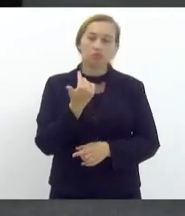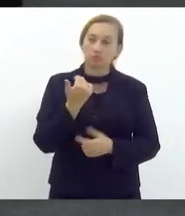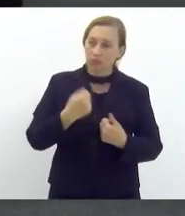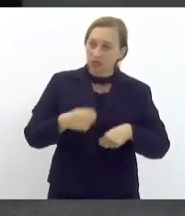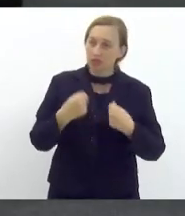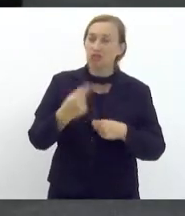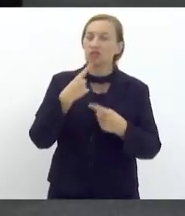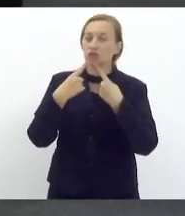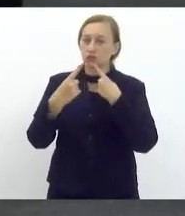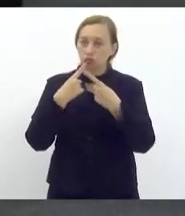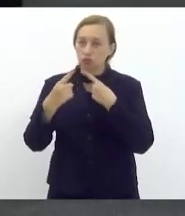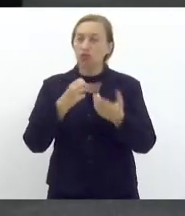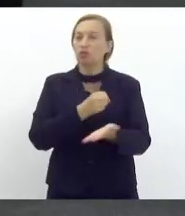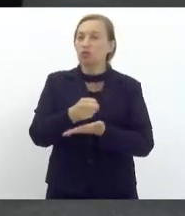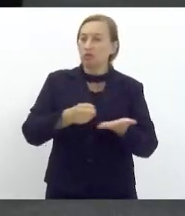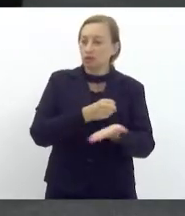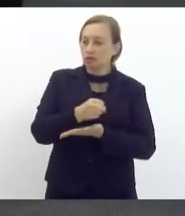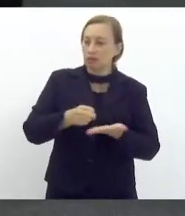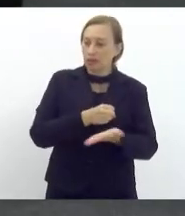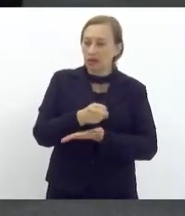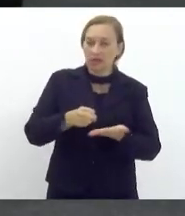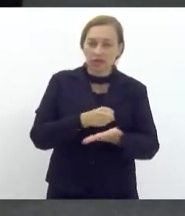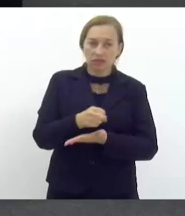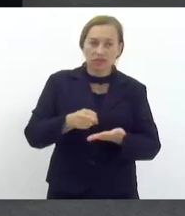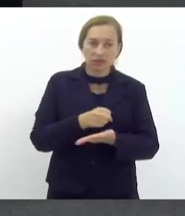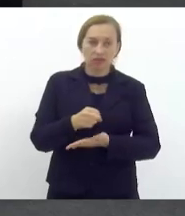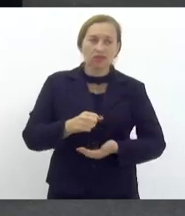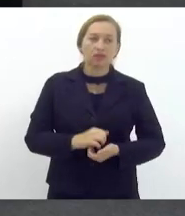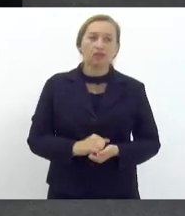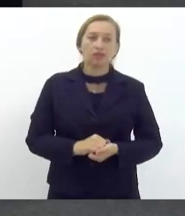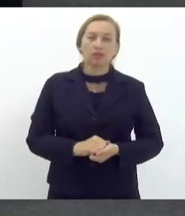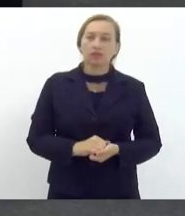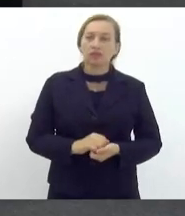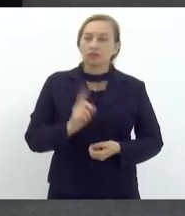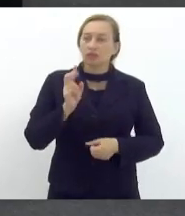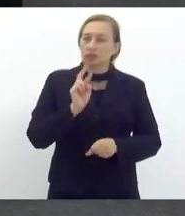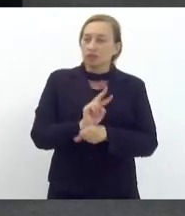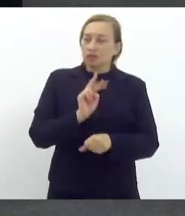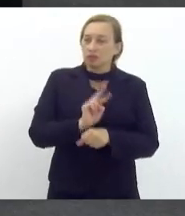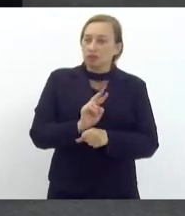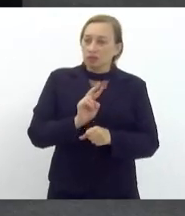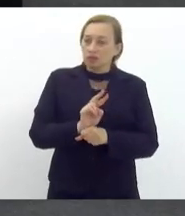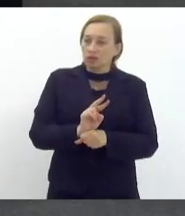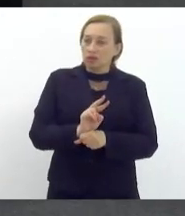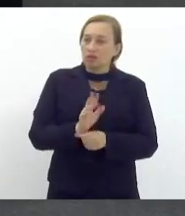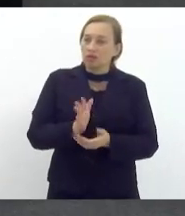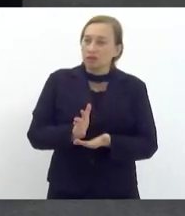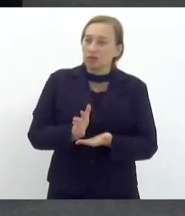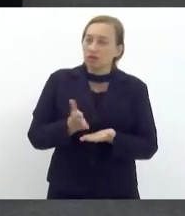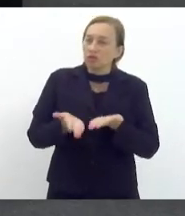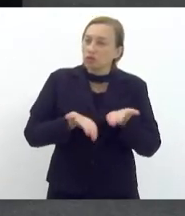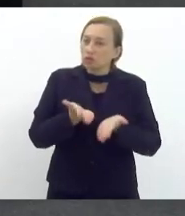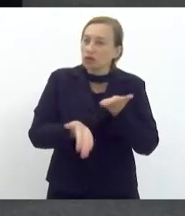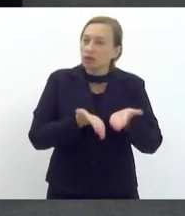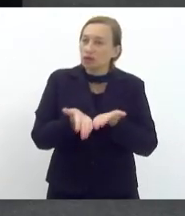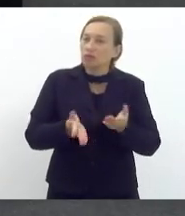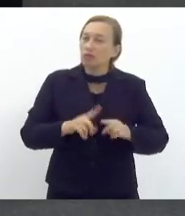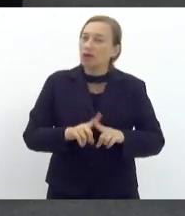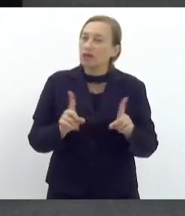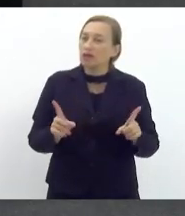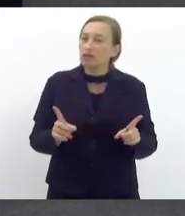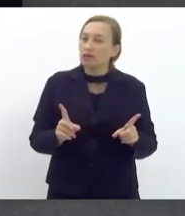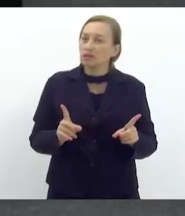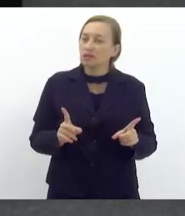sem base e numa perspectiva não de prevenção de acolhimento uma perspectiva